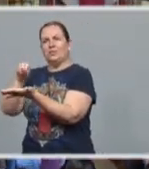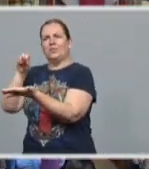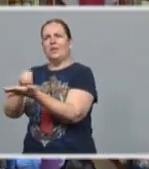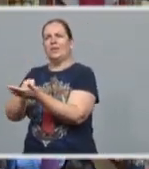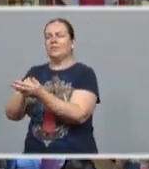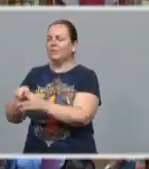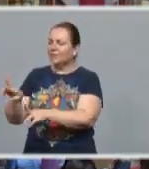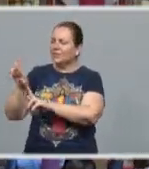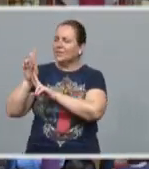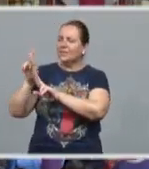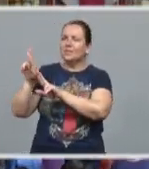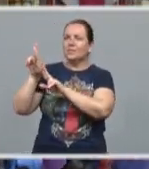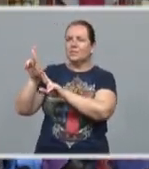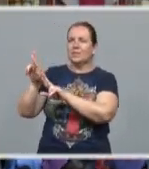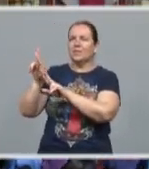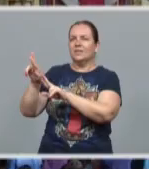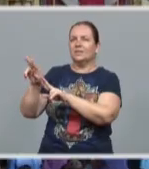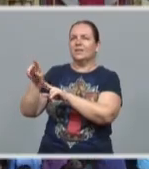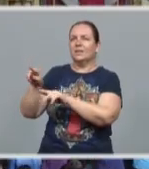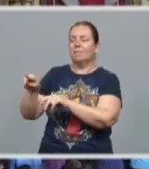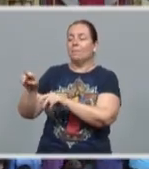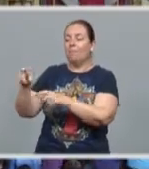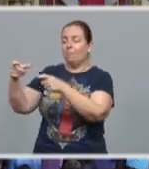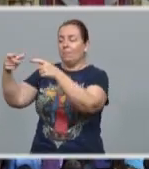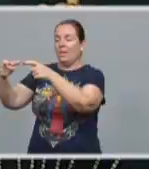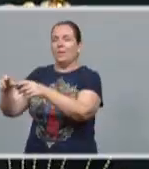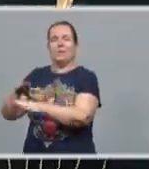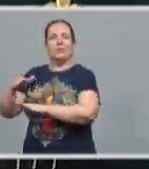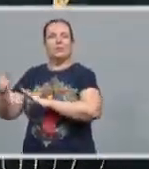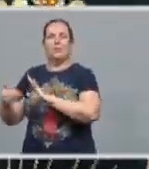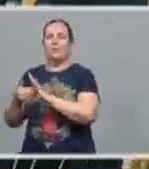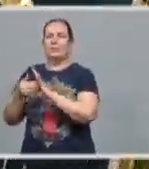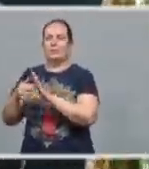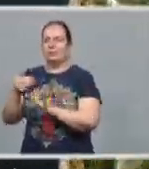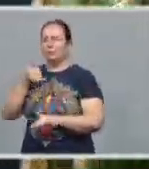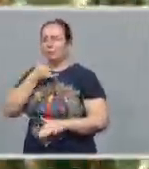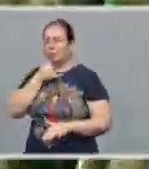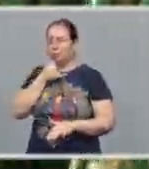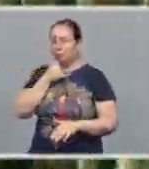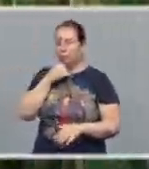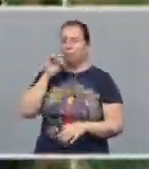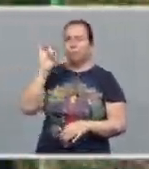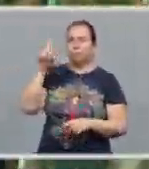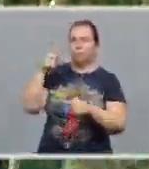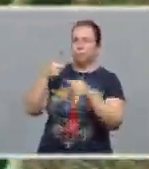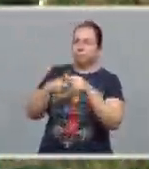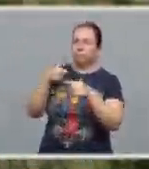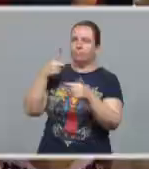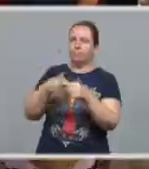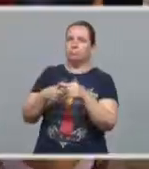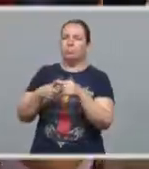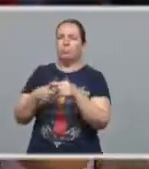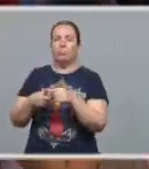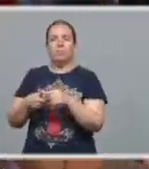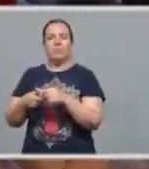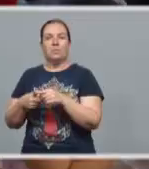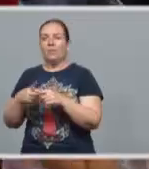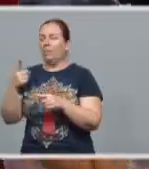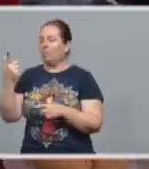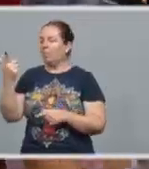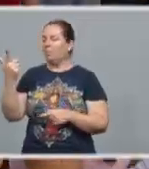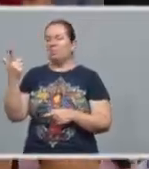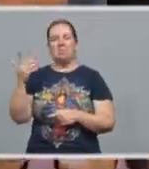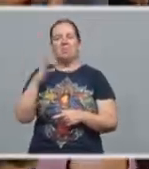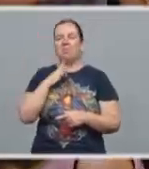Onde falte a esperança, onde tudo seja triste,